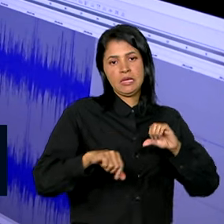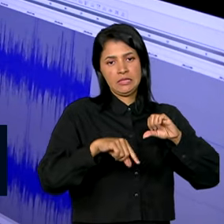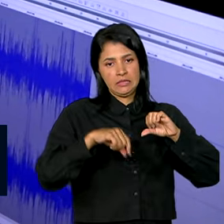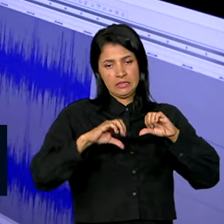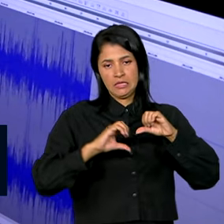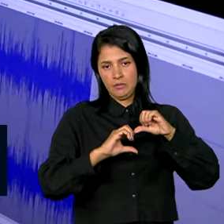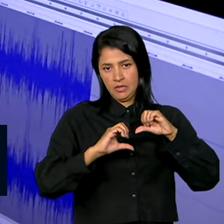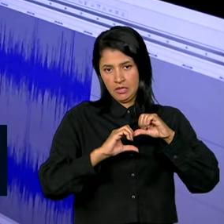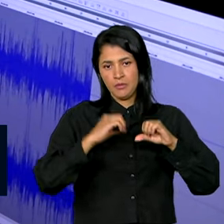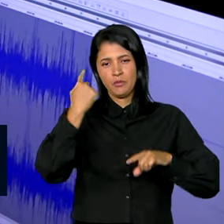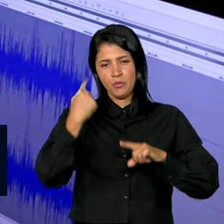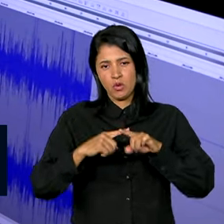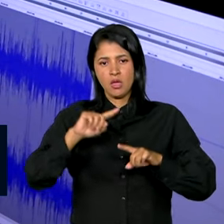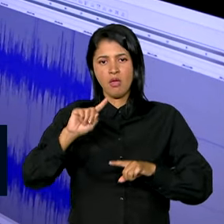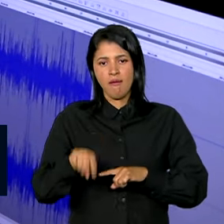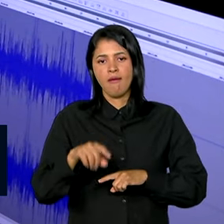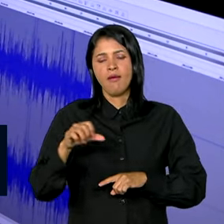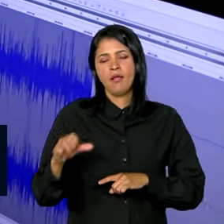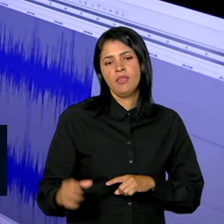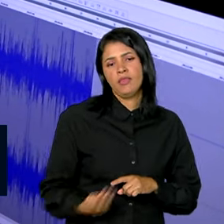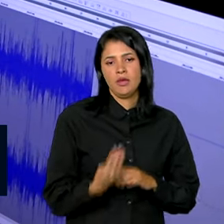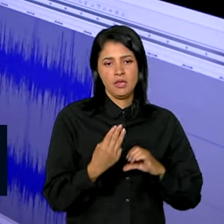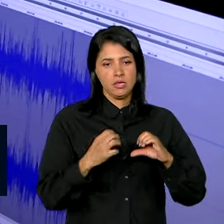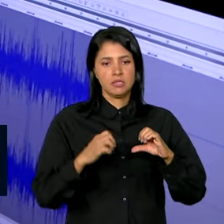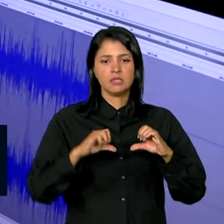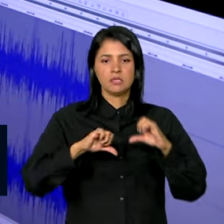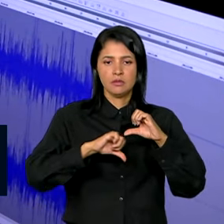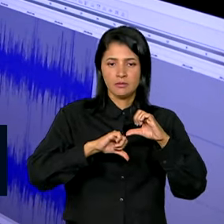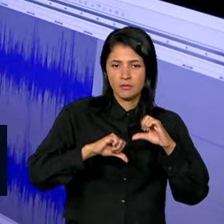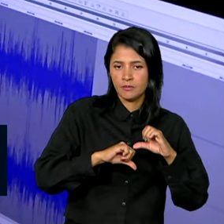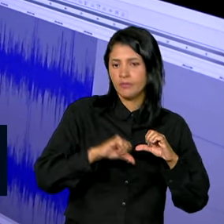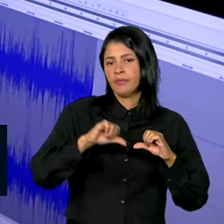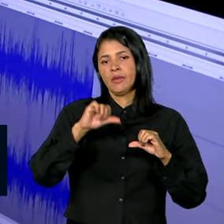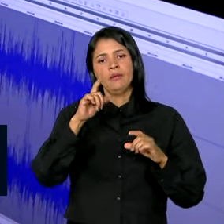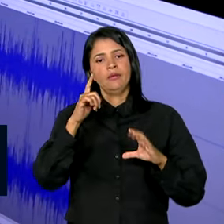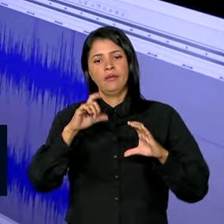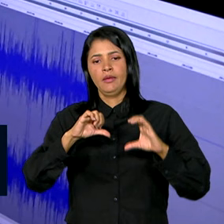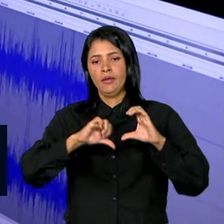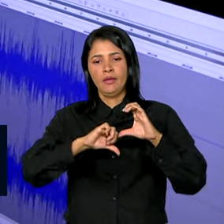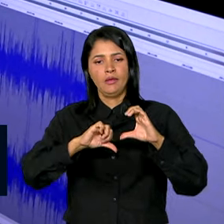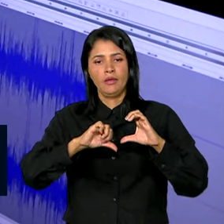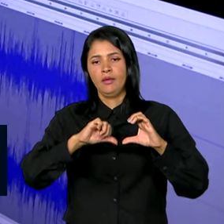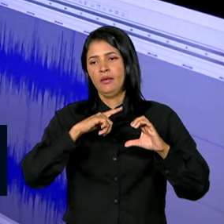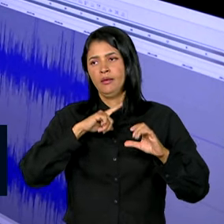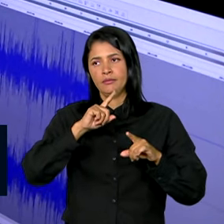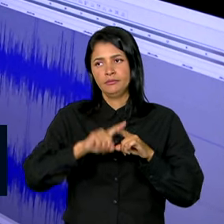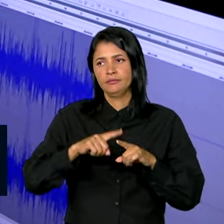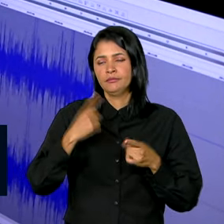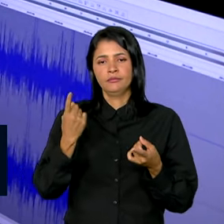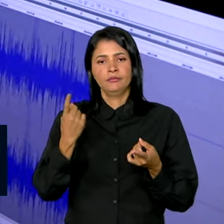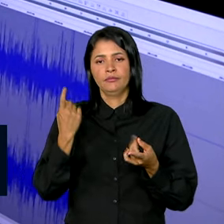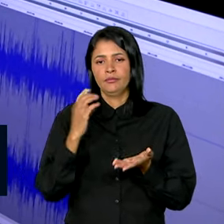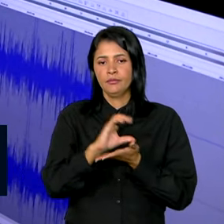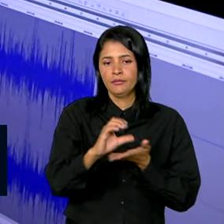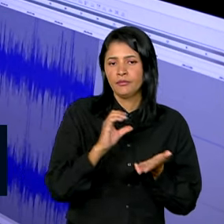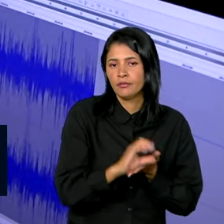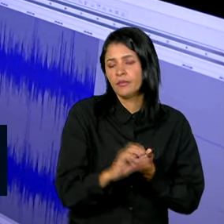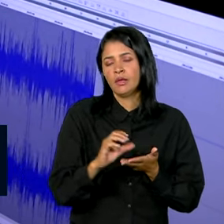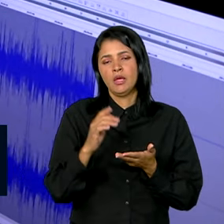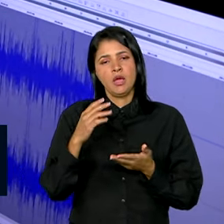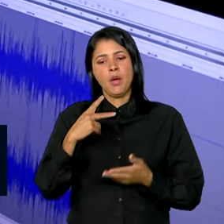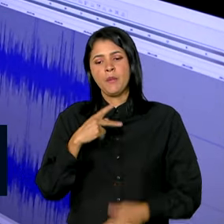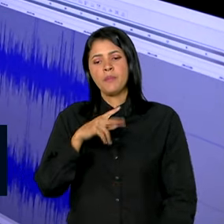que abrange infraestrutura, pesquisador, que é os institutos nacionais, o